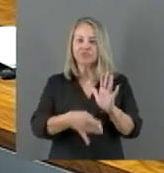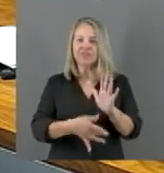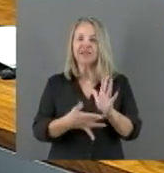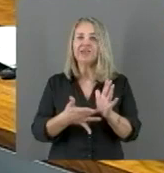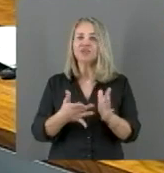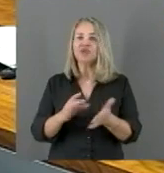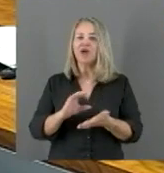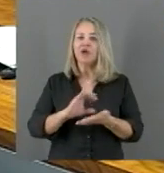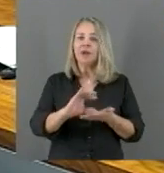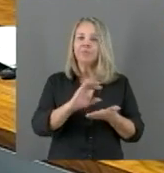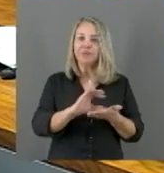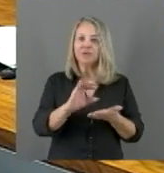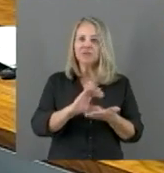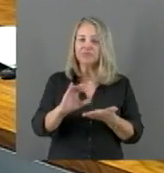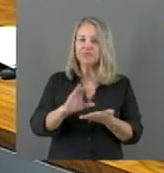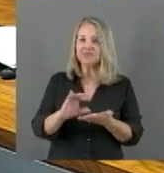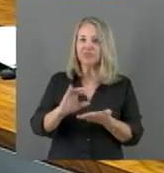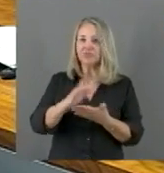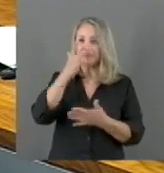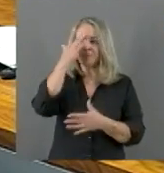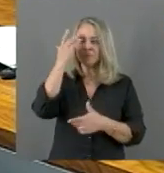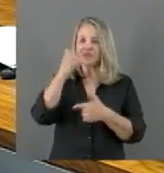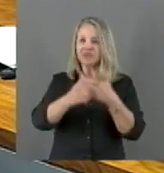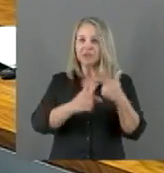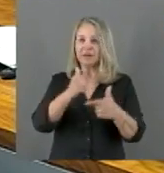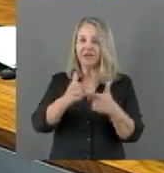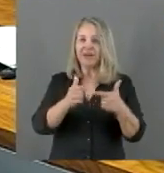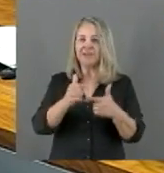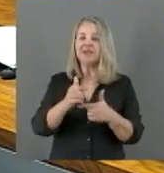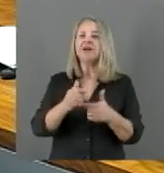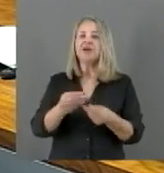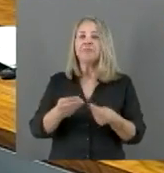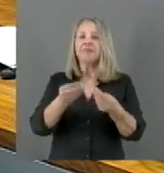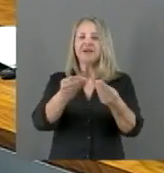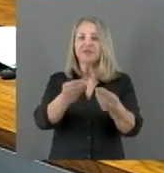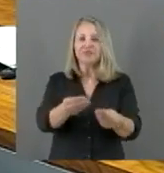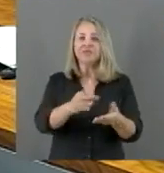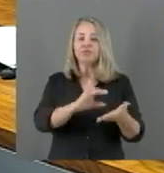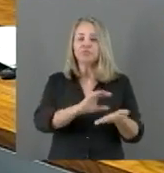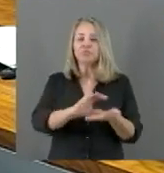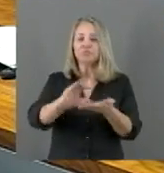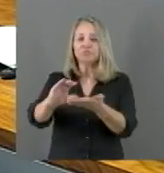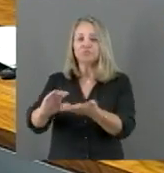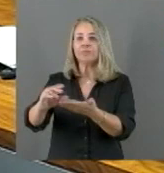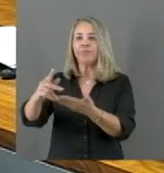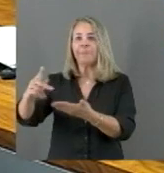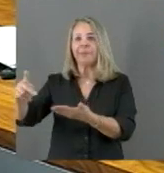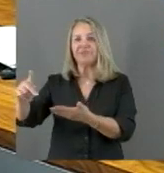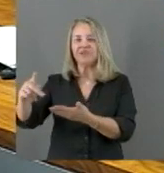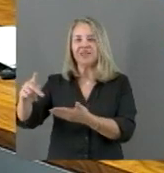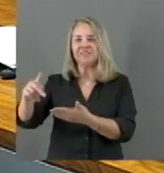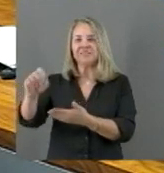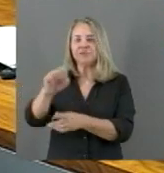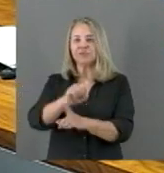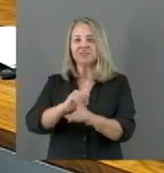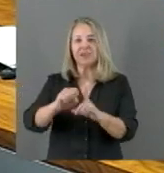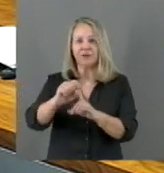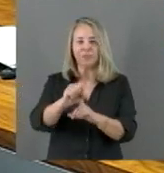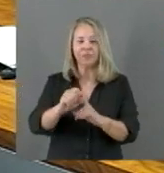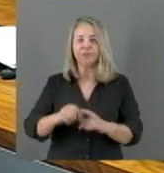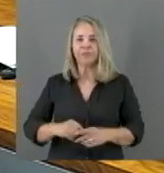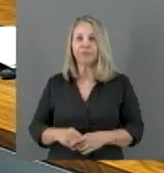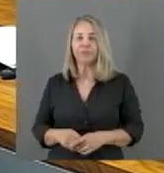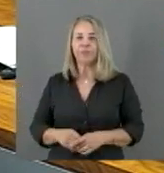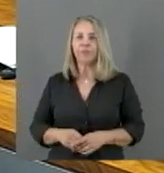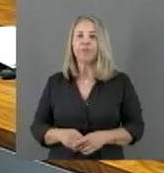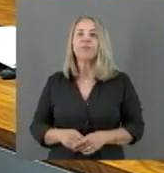contribuições do empregado e do empregador para a Previdência. O segundo ajuste deve incidir no parágrafo 9º,